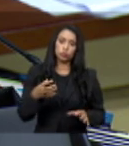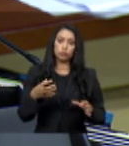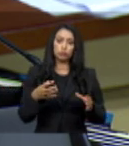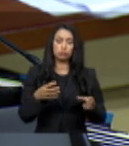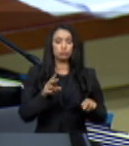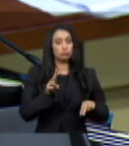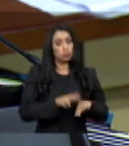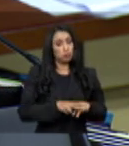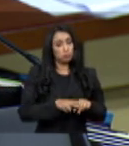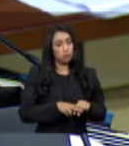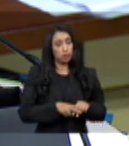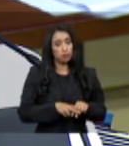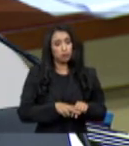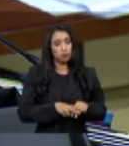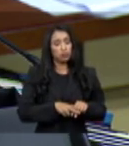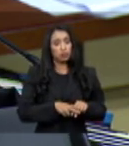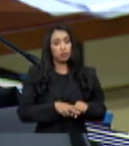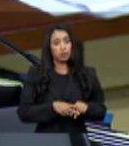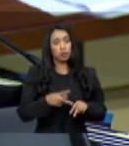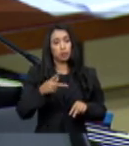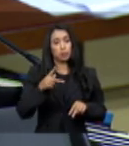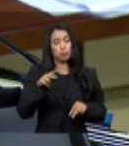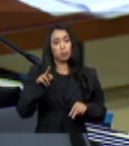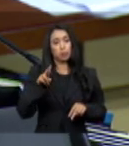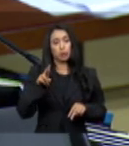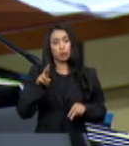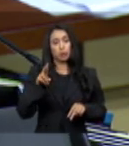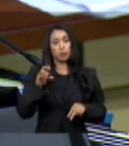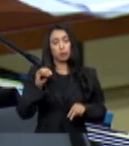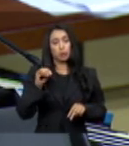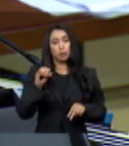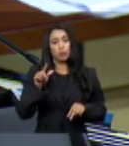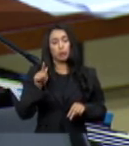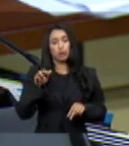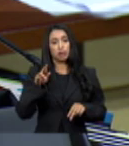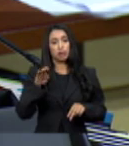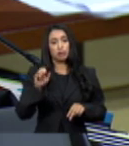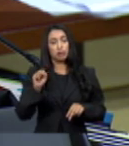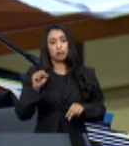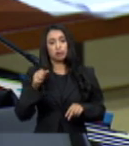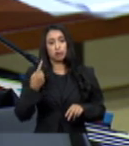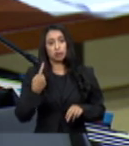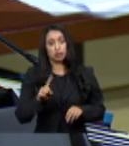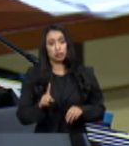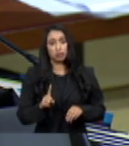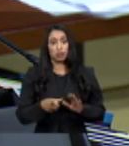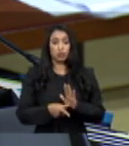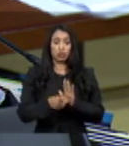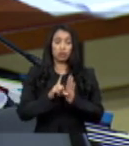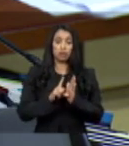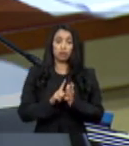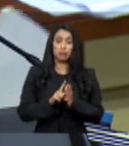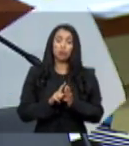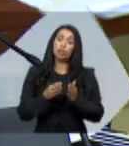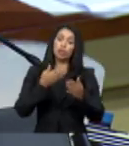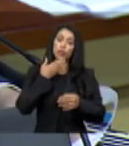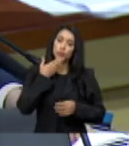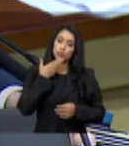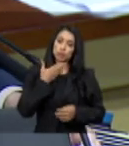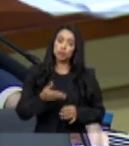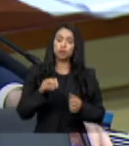o e progressão antecipada da pena este este é o pedido formulado